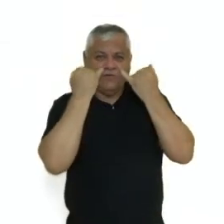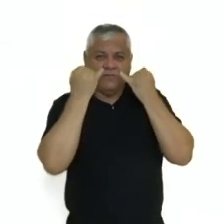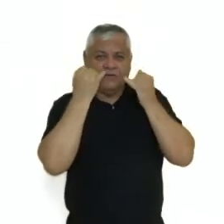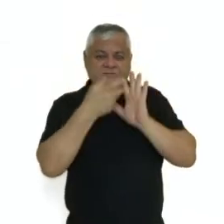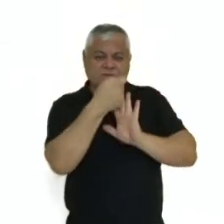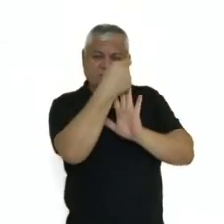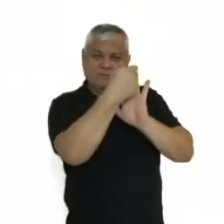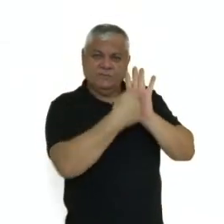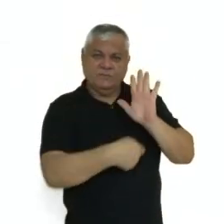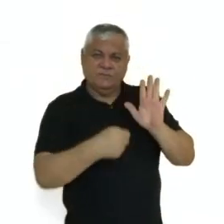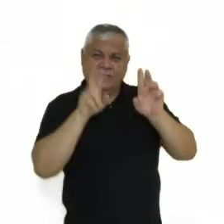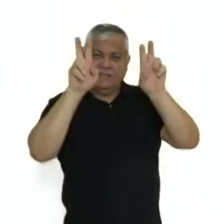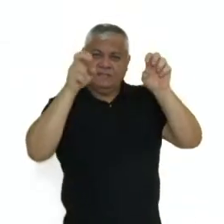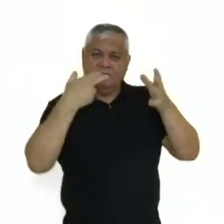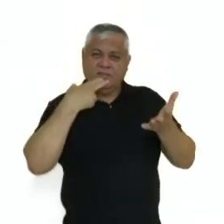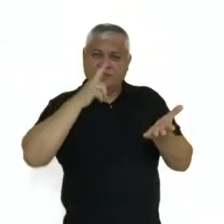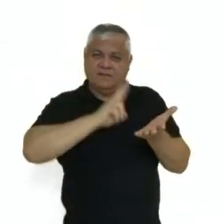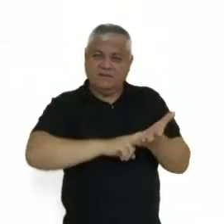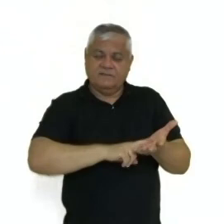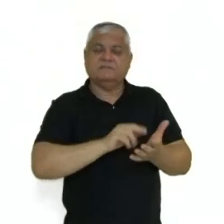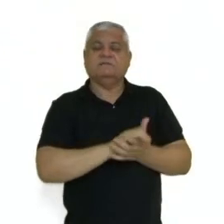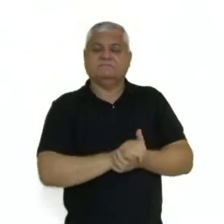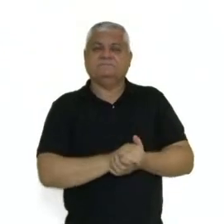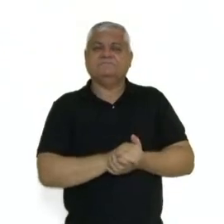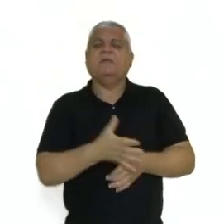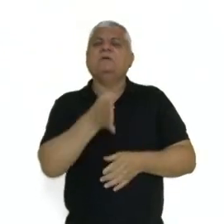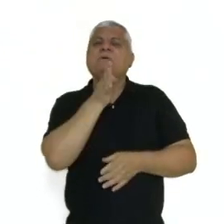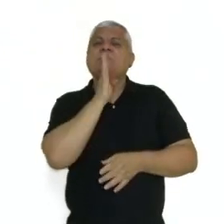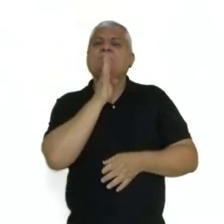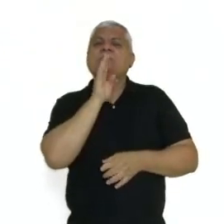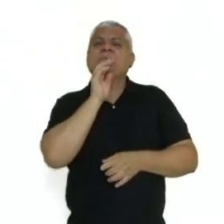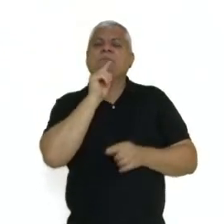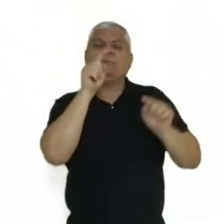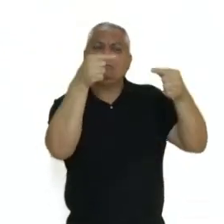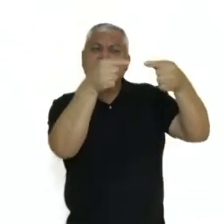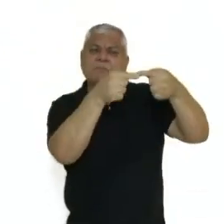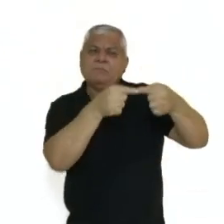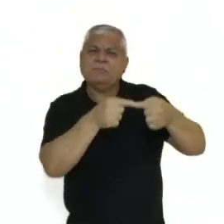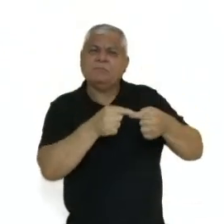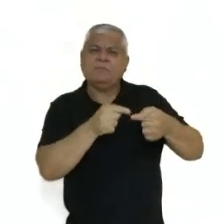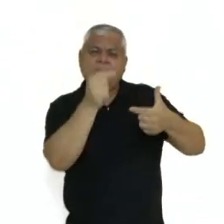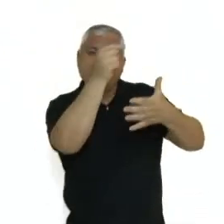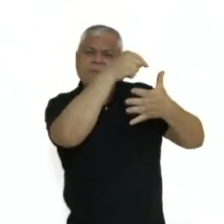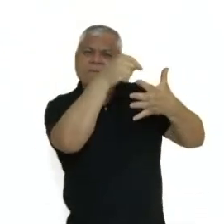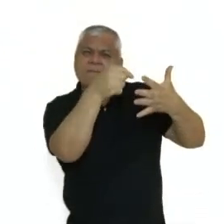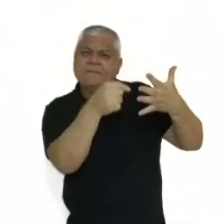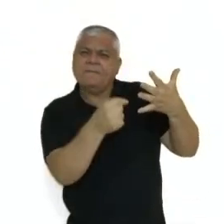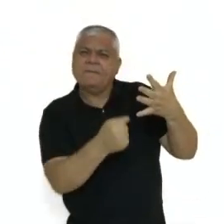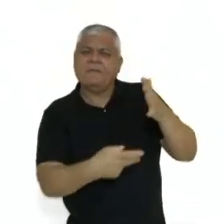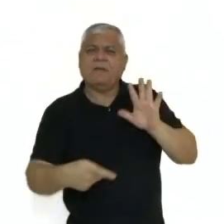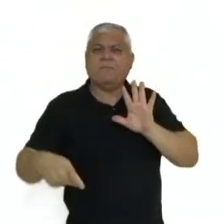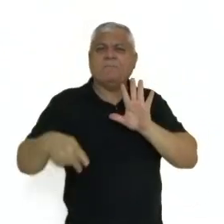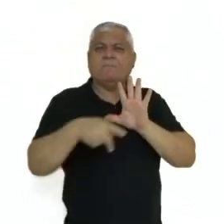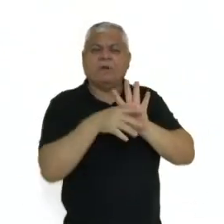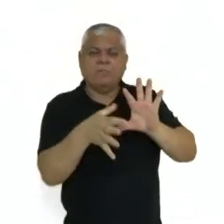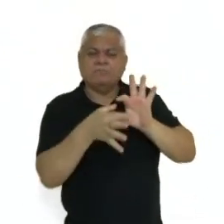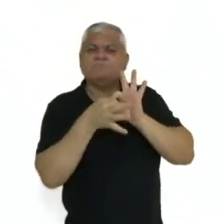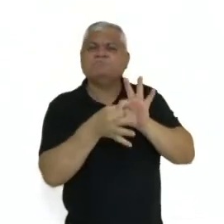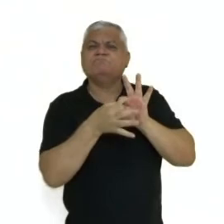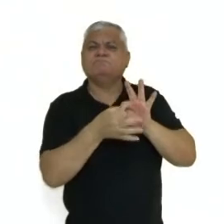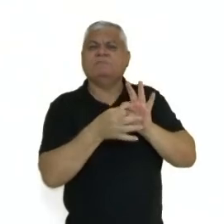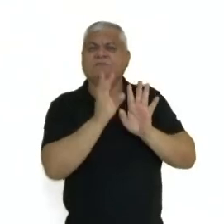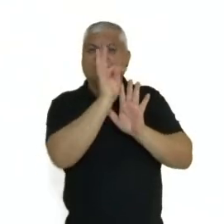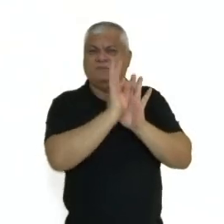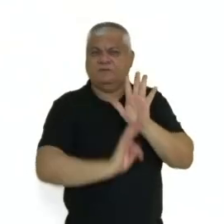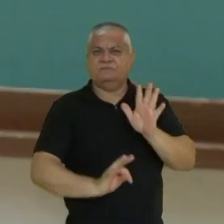tema das cartas apresentadas. Conhecemos a função básica e os elementos composicionais e característicos do